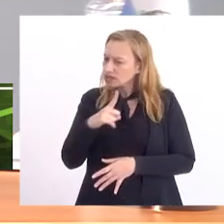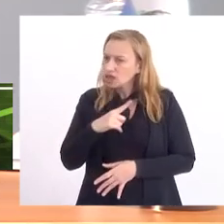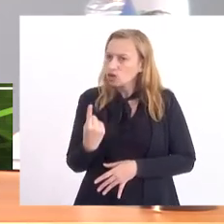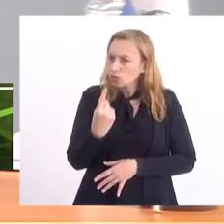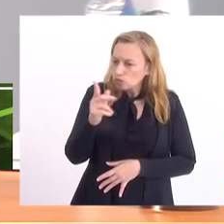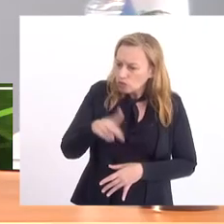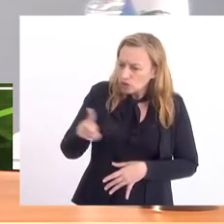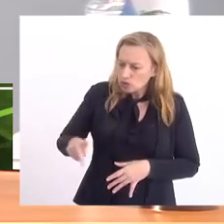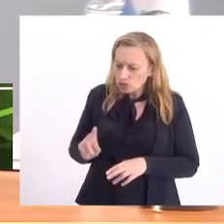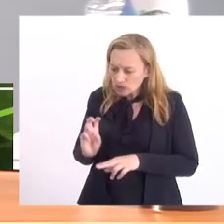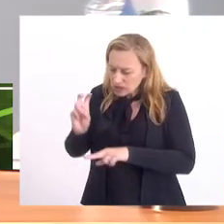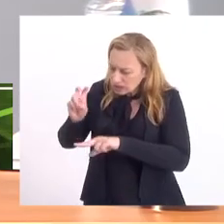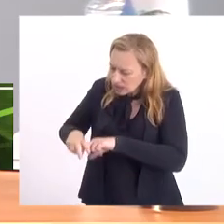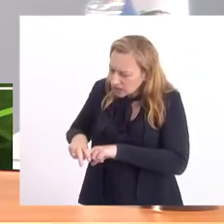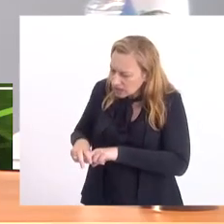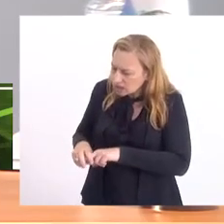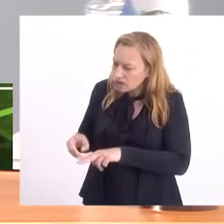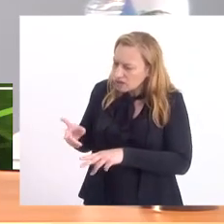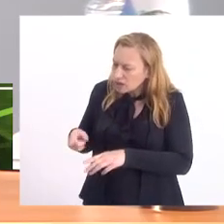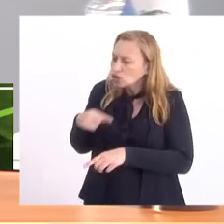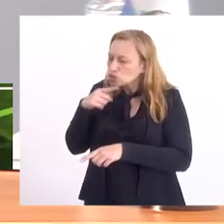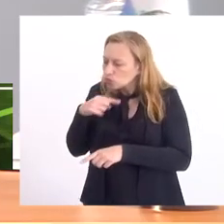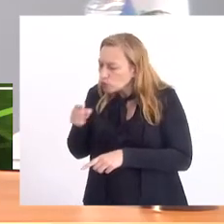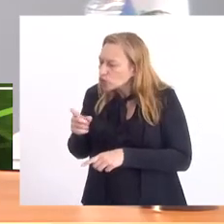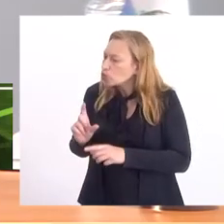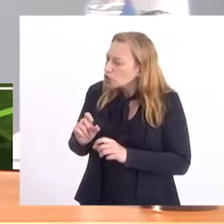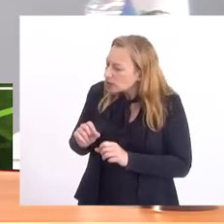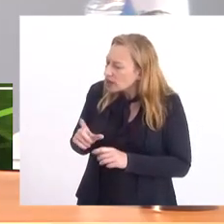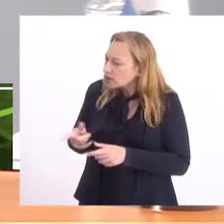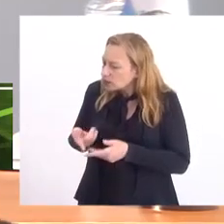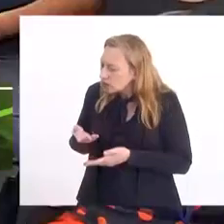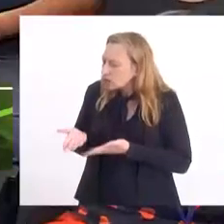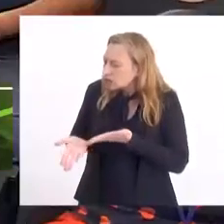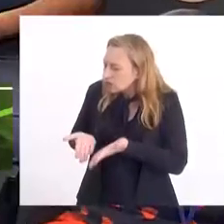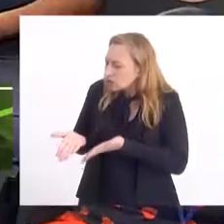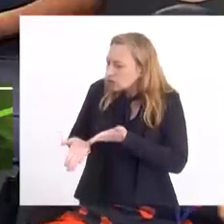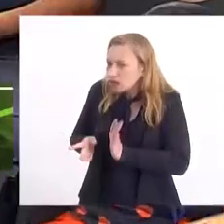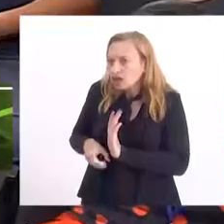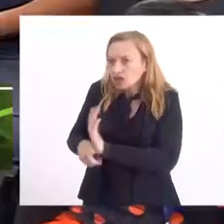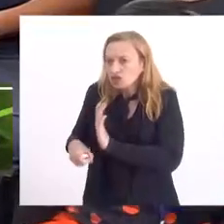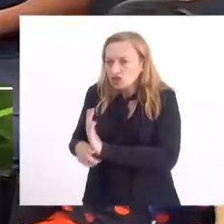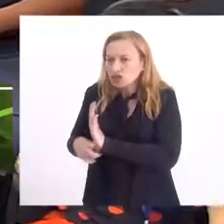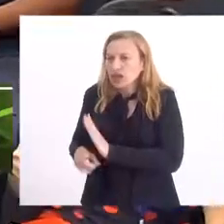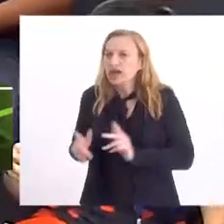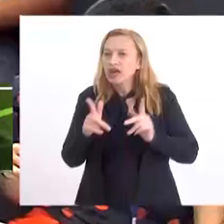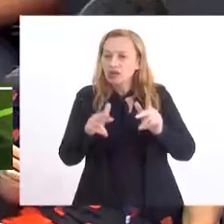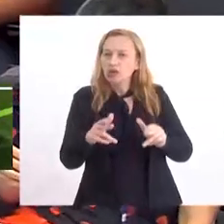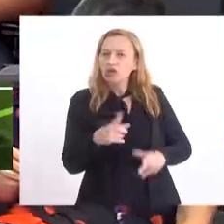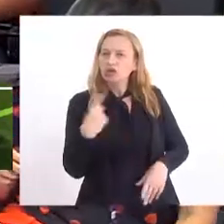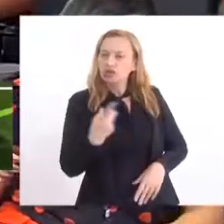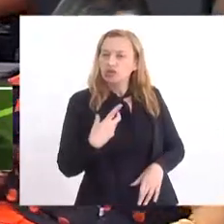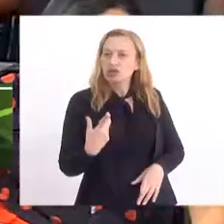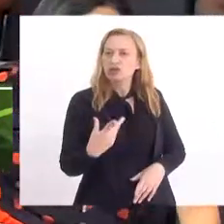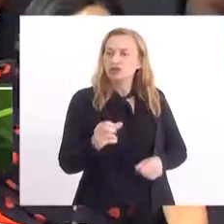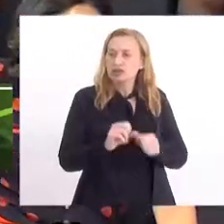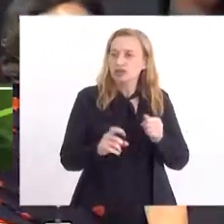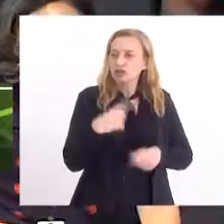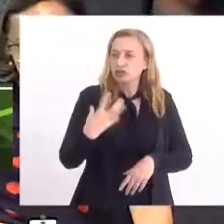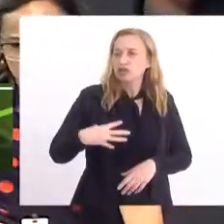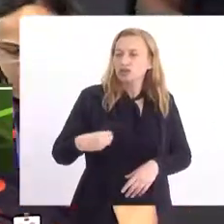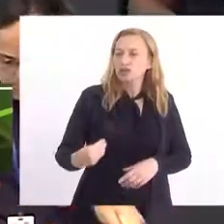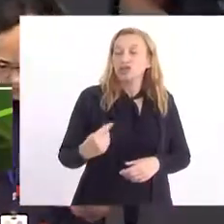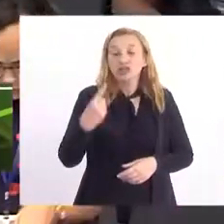menino, senta aqui, né, vamos tirar dúvida daquilo que a gente faz com o nosso filho, não manda para o professor particular. Então, isso a gente